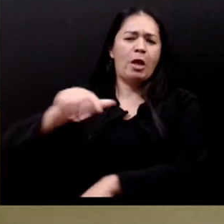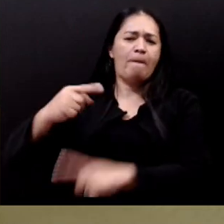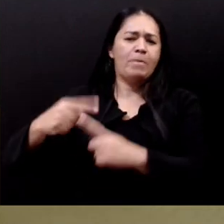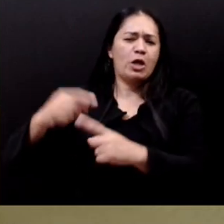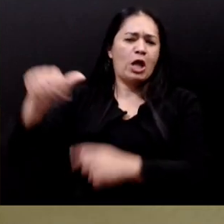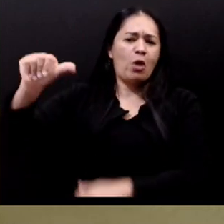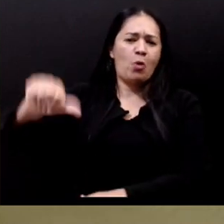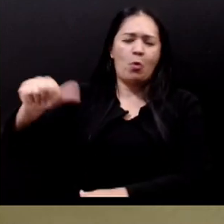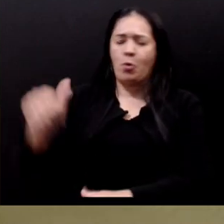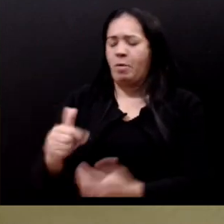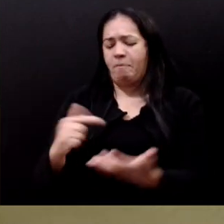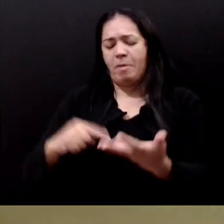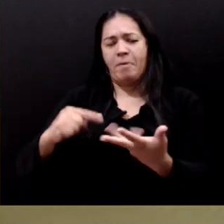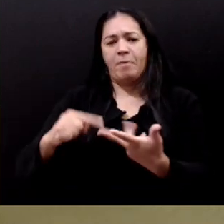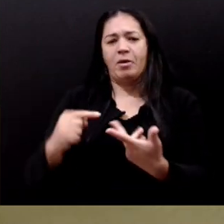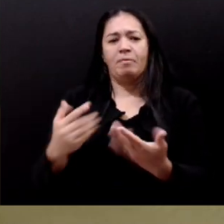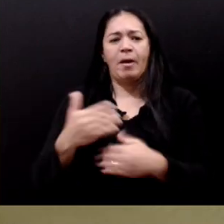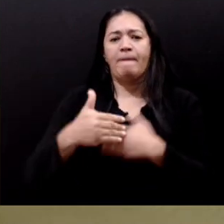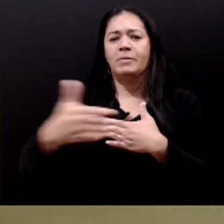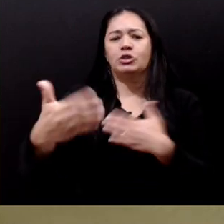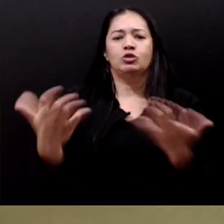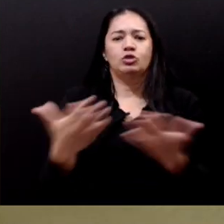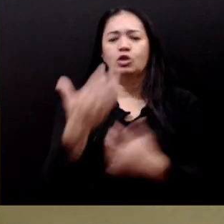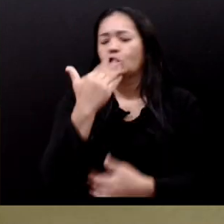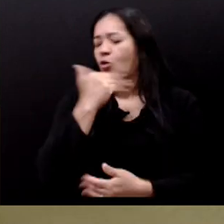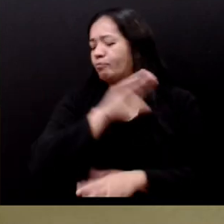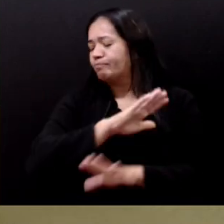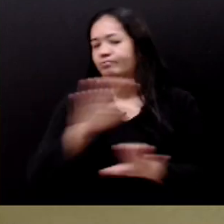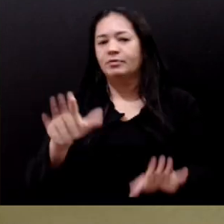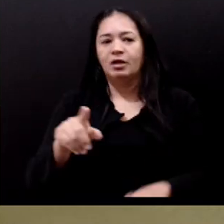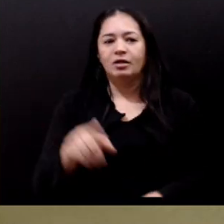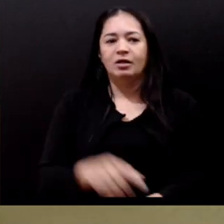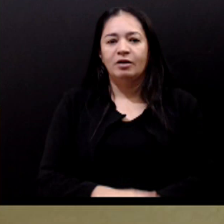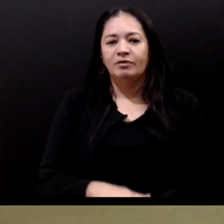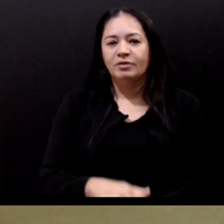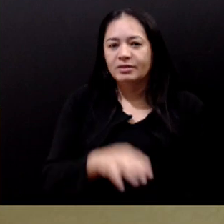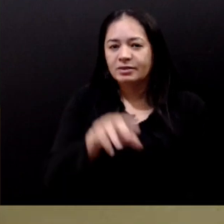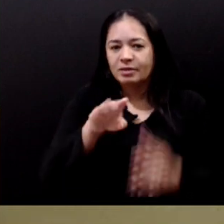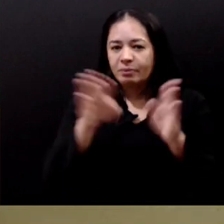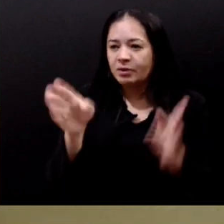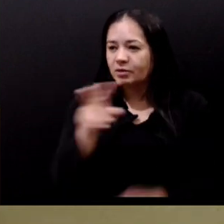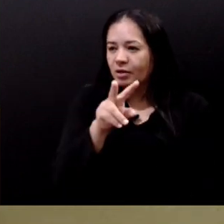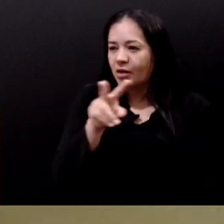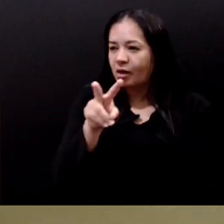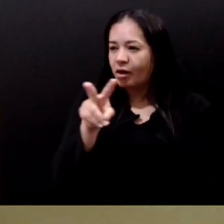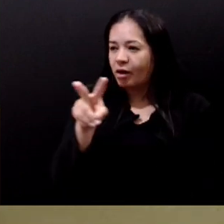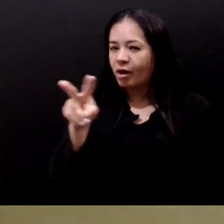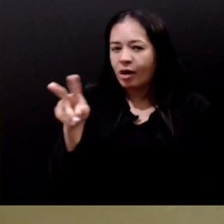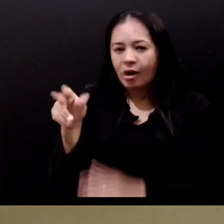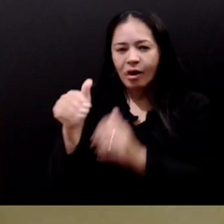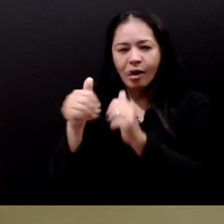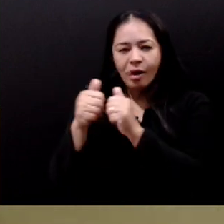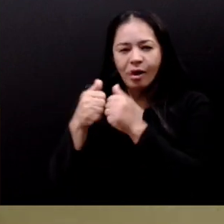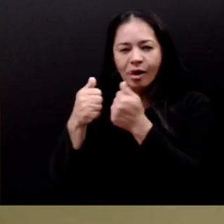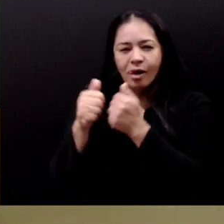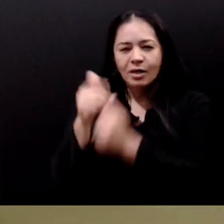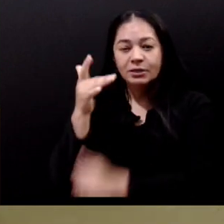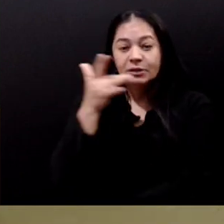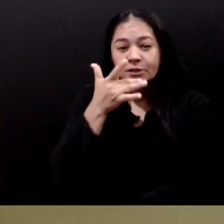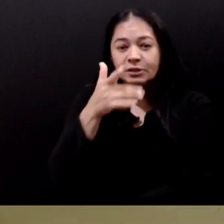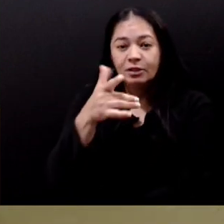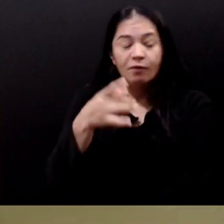a partir de hoje eu não como mais". Daí você passa numa mesa, tem aquele pãozinho francês Nossa. fresquinho, quentinho, delicioso, e você tem medo,